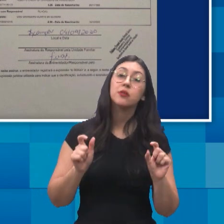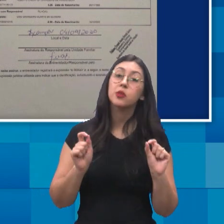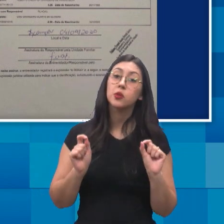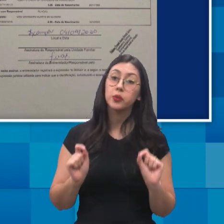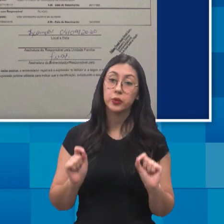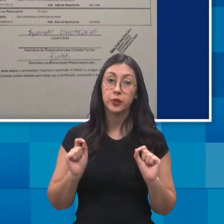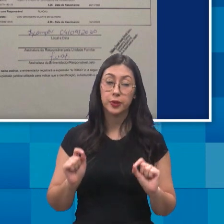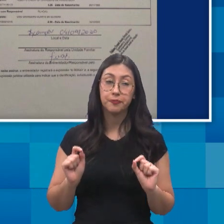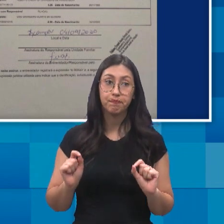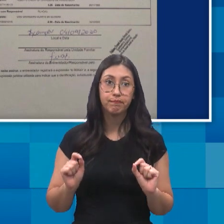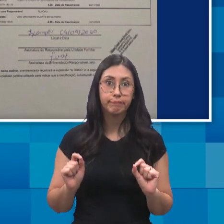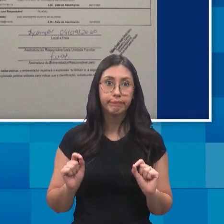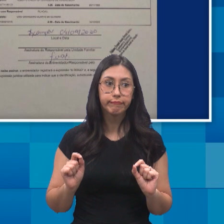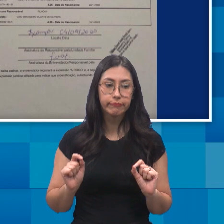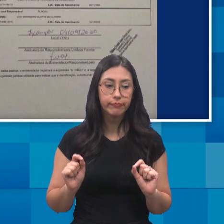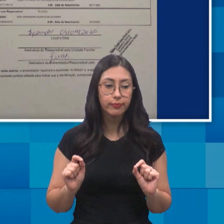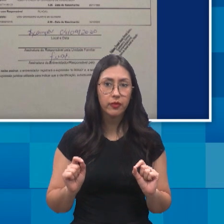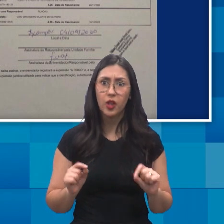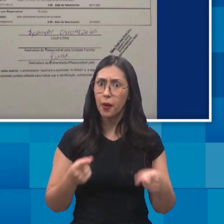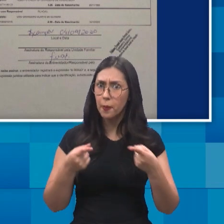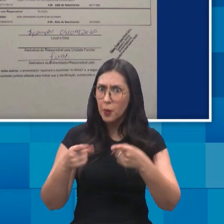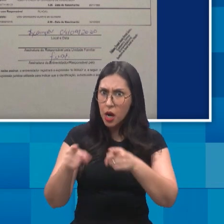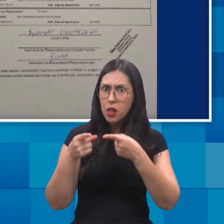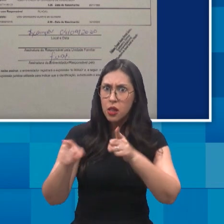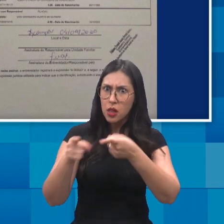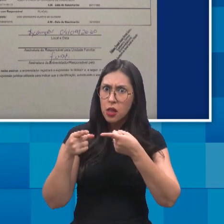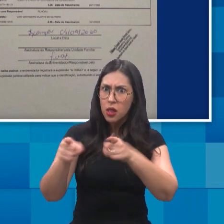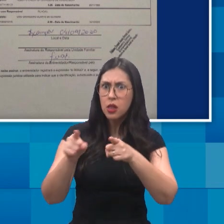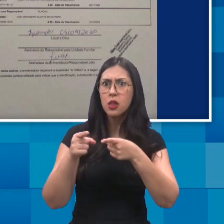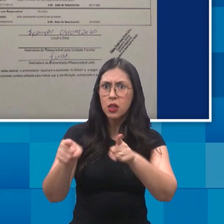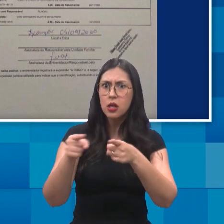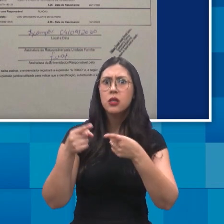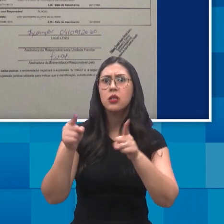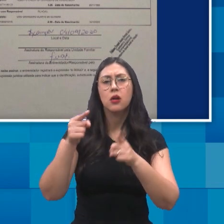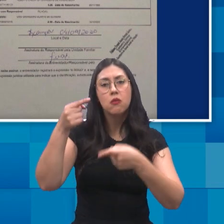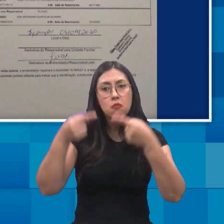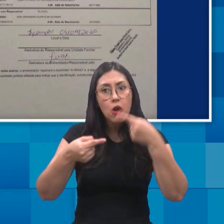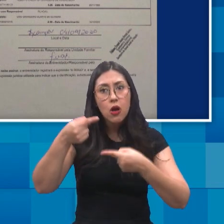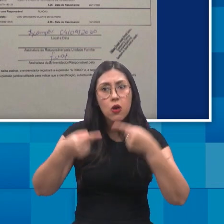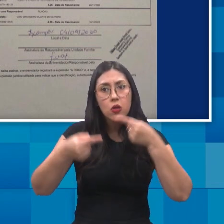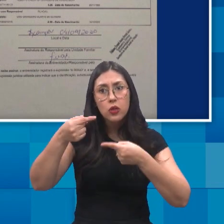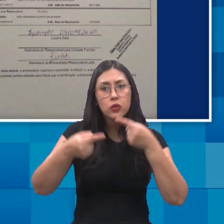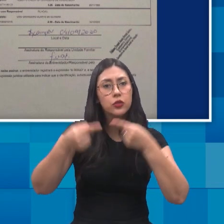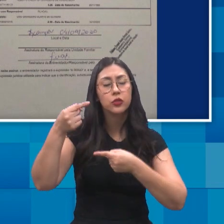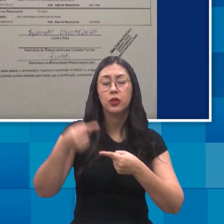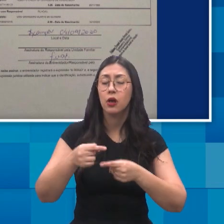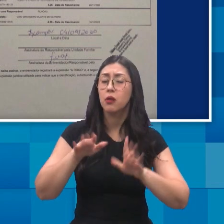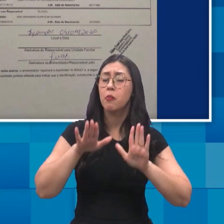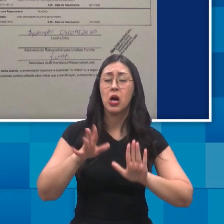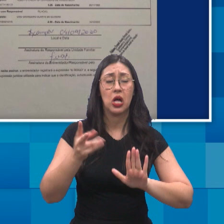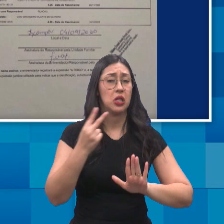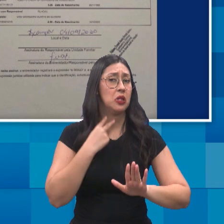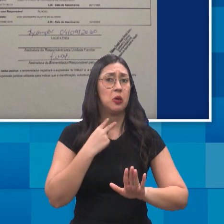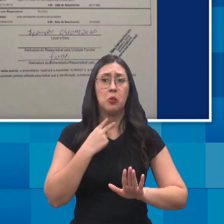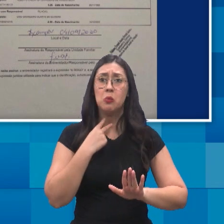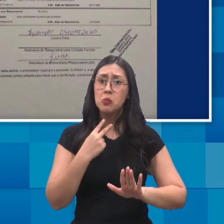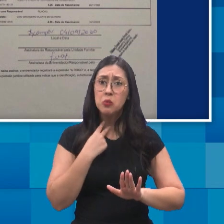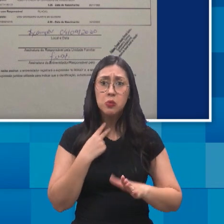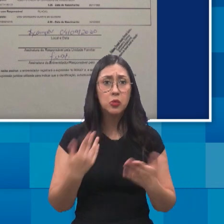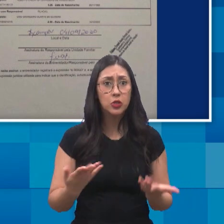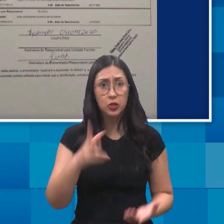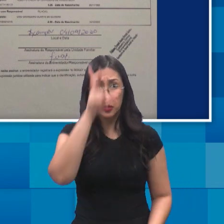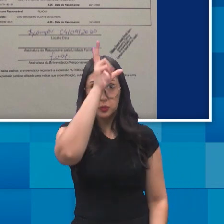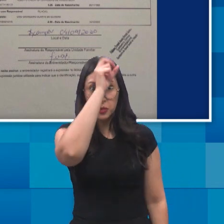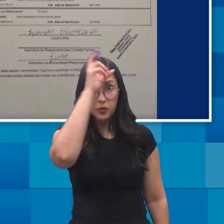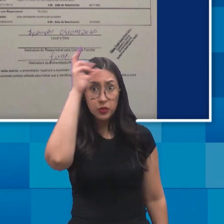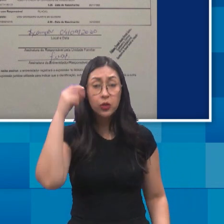realmente é uma perseguição política que está acontecendo na nossa cidade, e isso não pode acontecer. A Prefeitura precisa